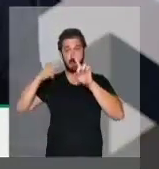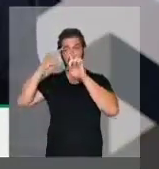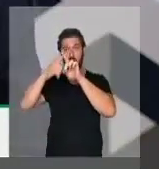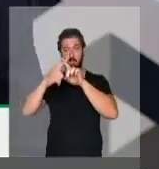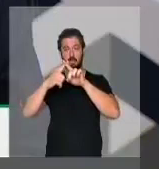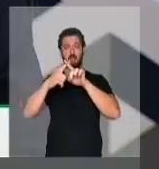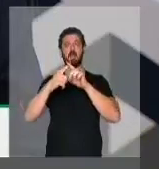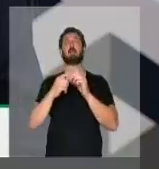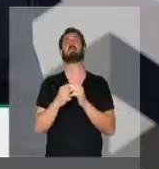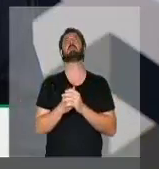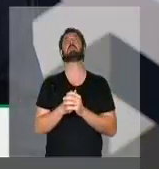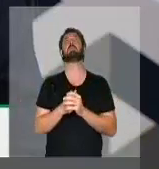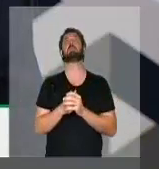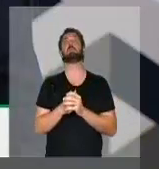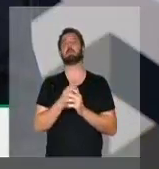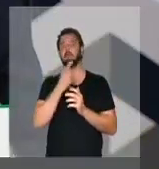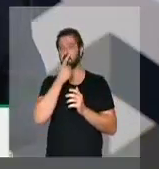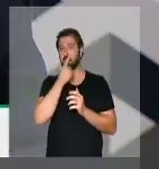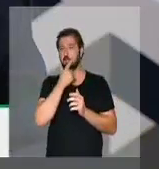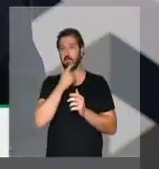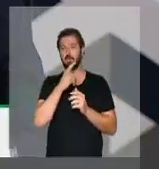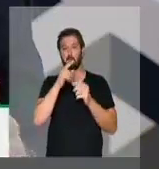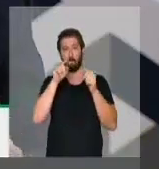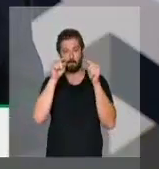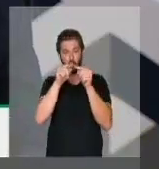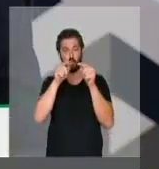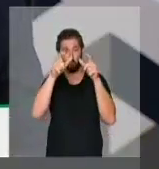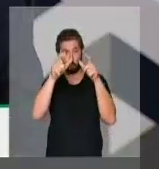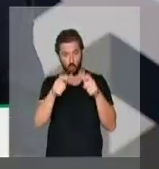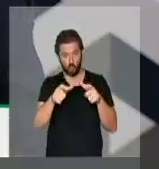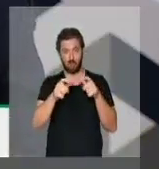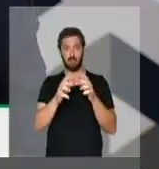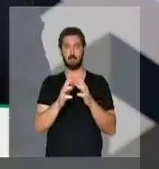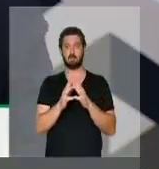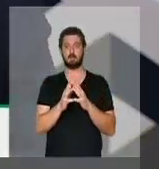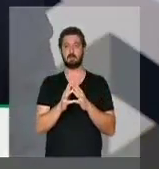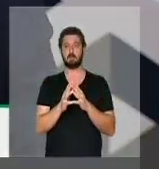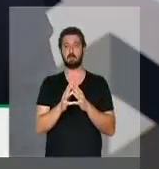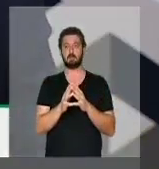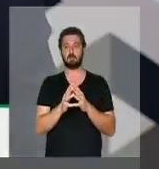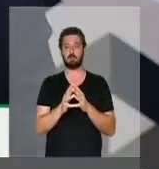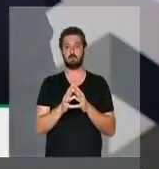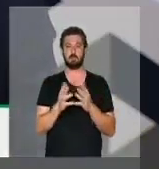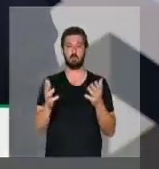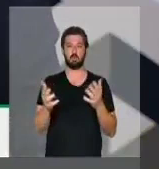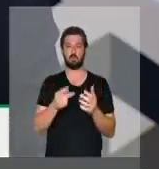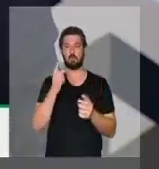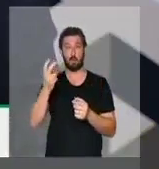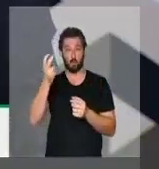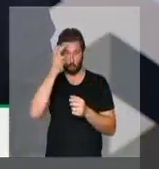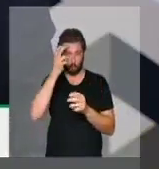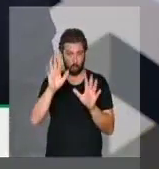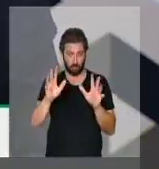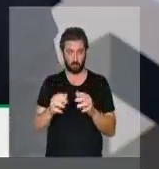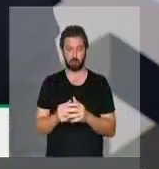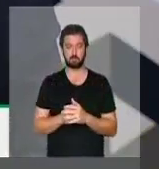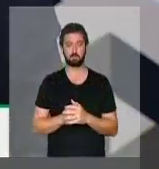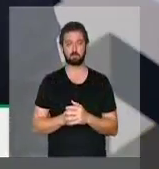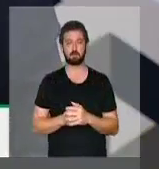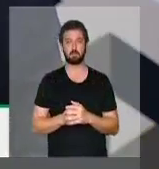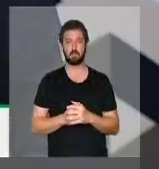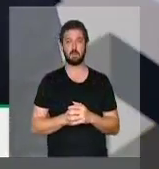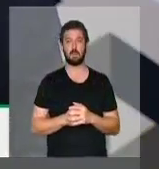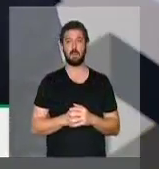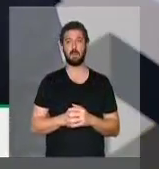dessas questões idiosincráticas, ou seja, pontuais, locais, como são mais chamadas hoje,